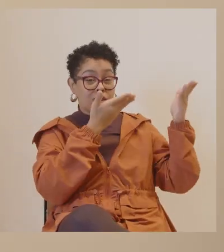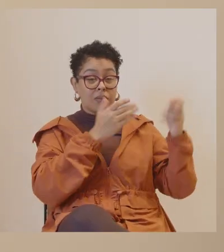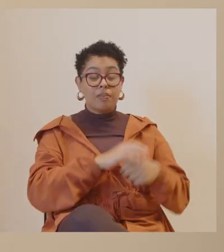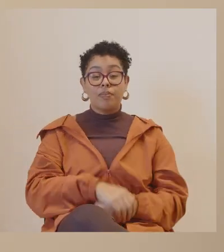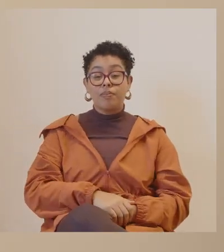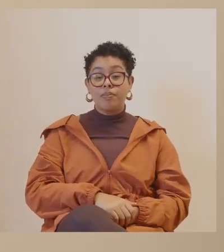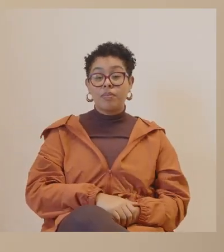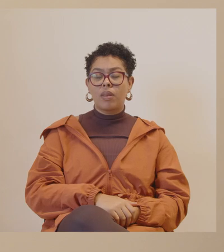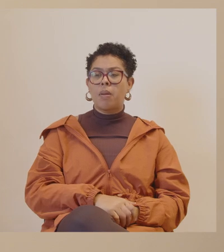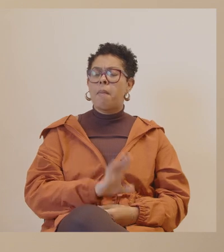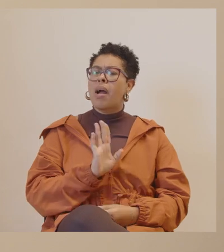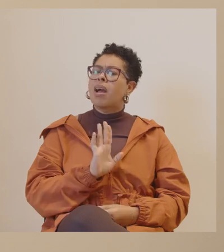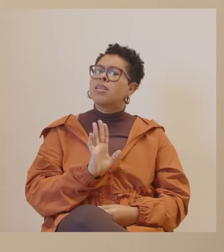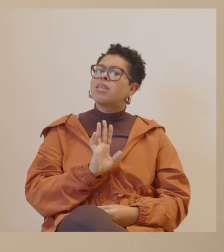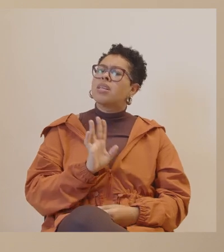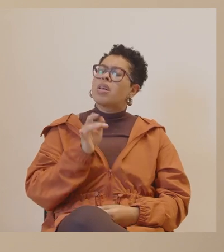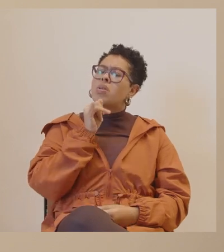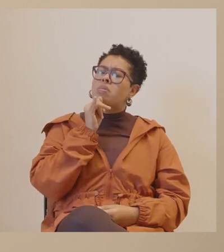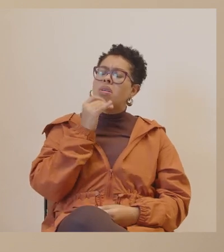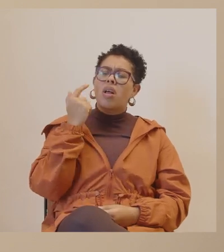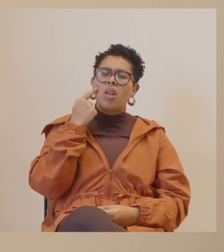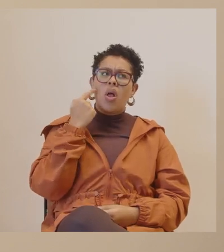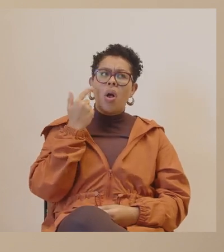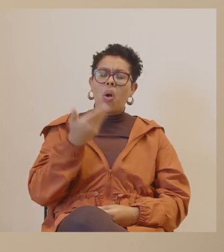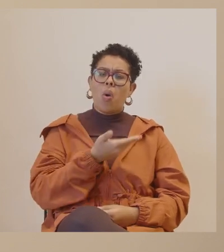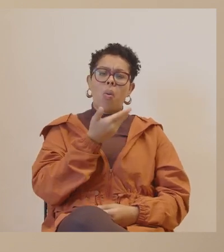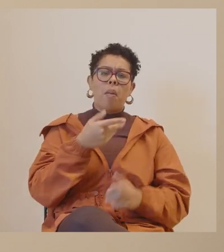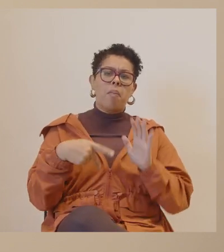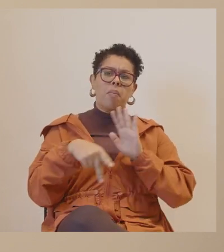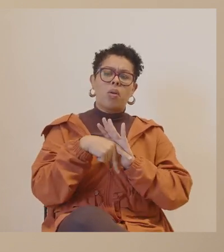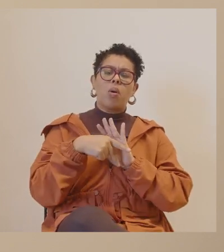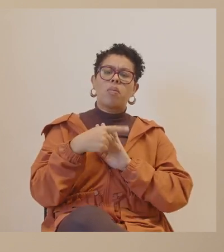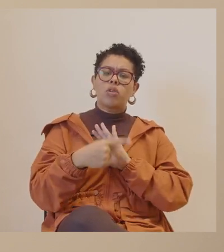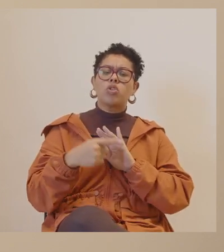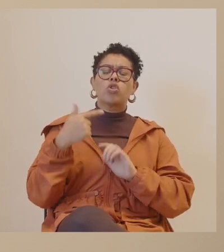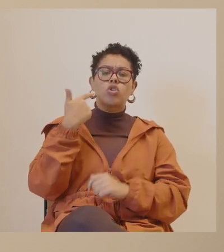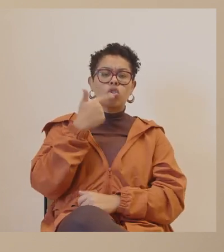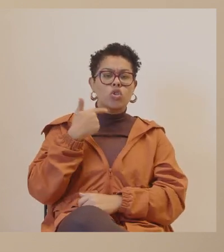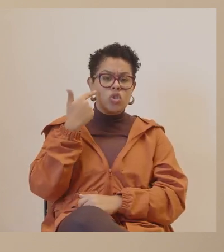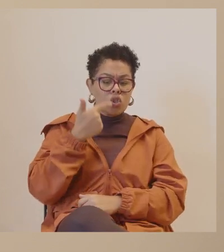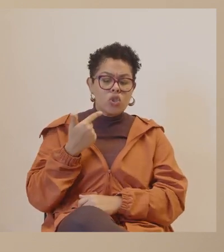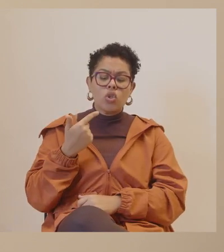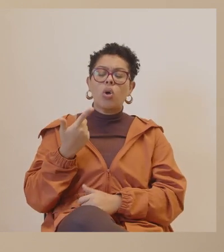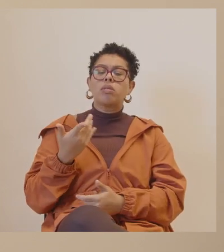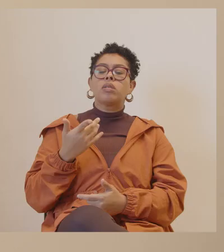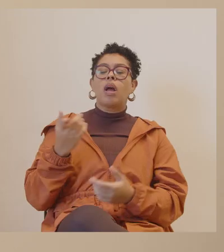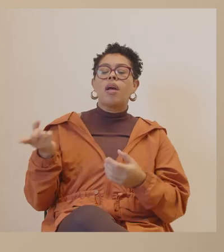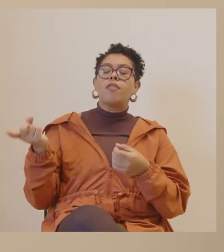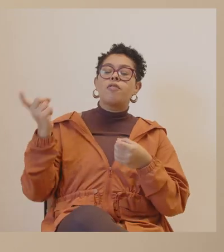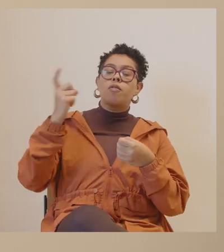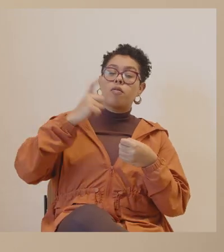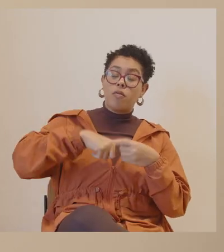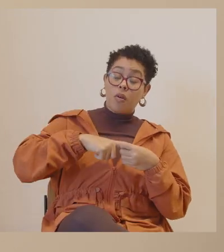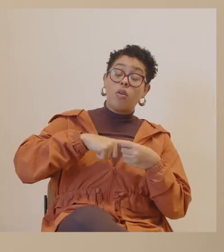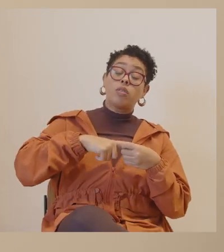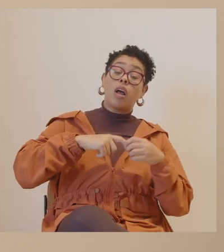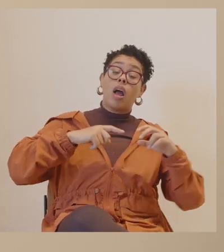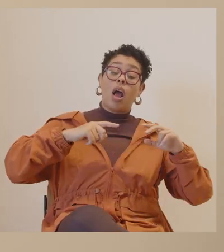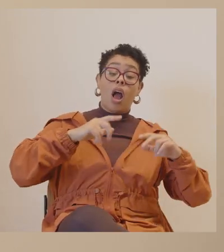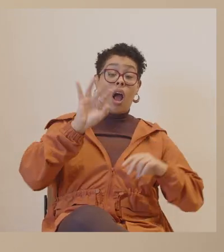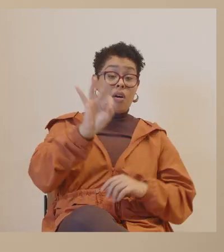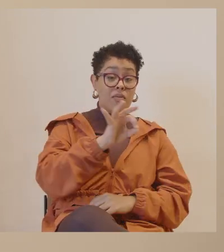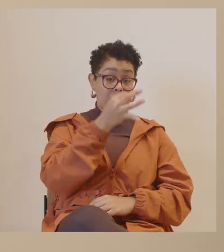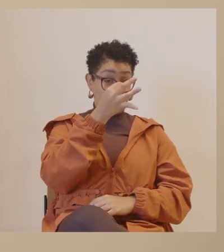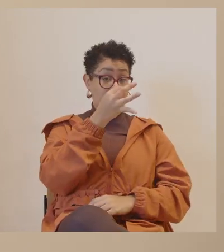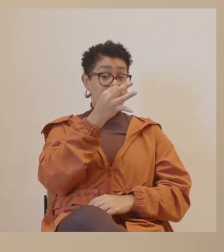Mas aqui não se trata de uma vista de Londres, mas sim, no caminho de retorno à França, né, ele passa por Le Havre. Então,